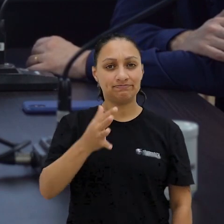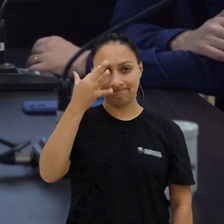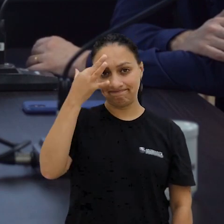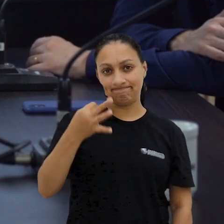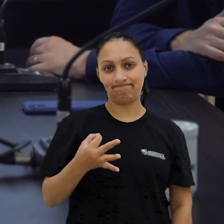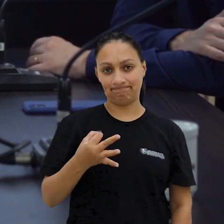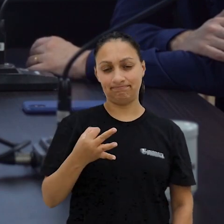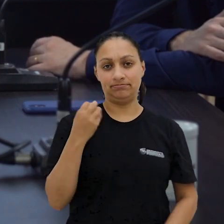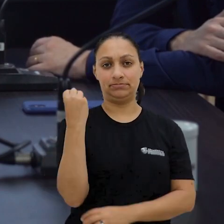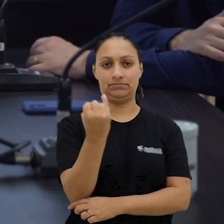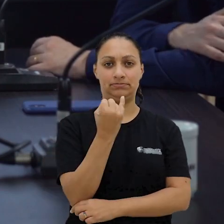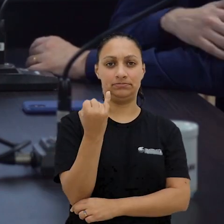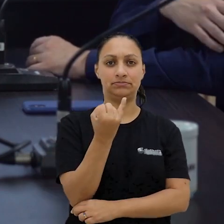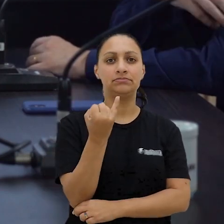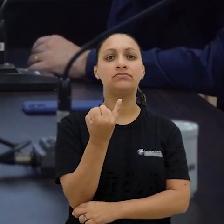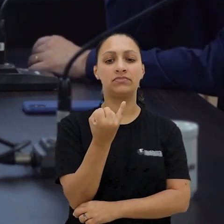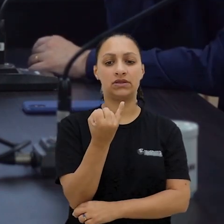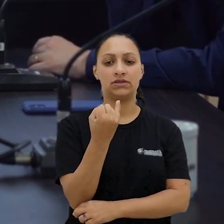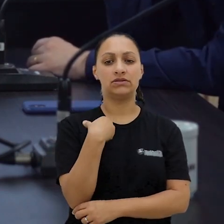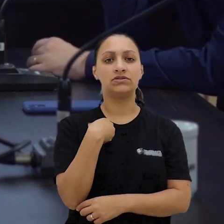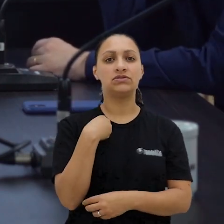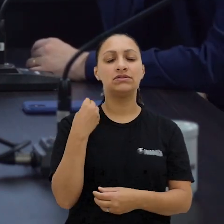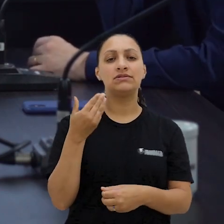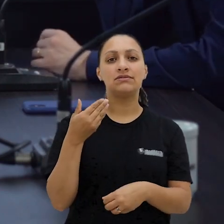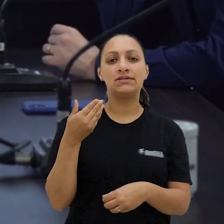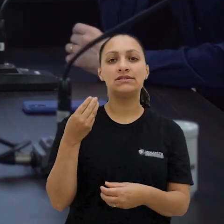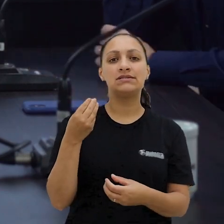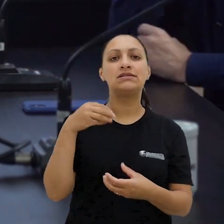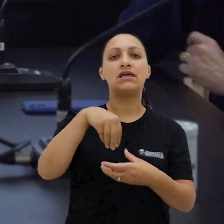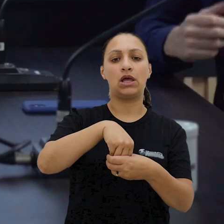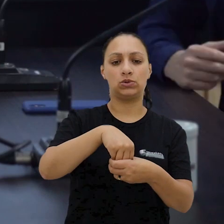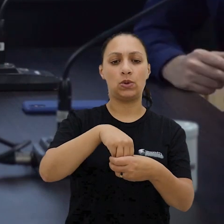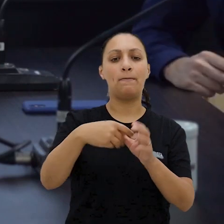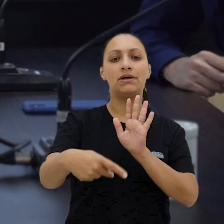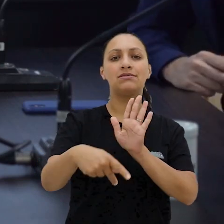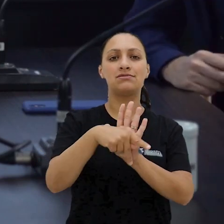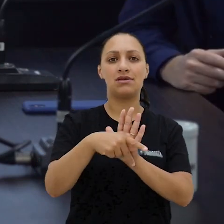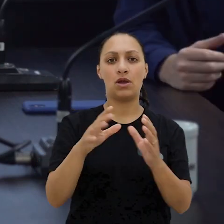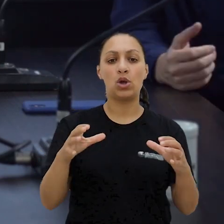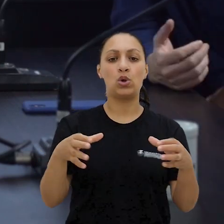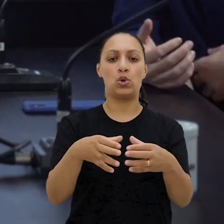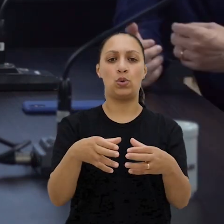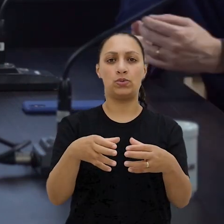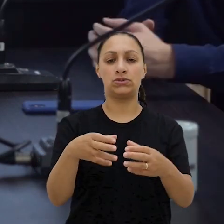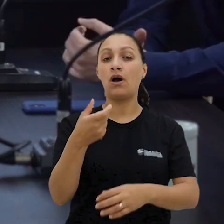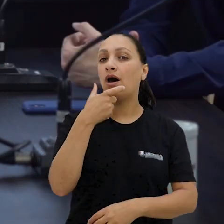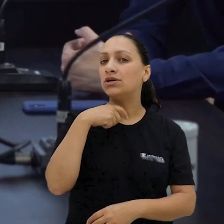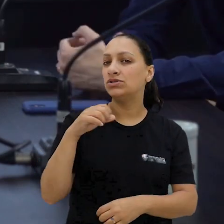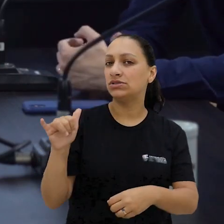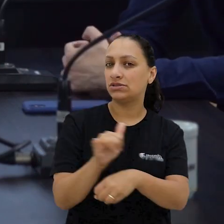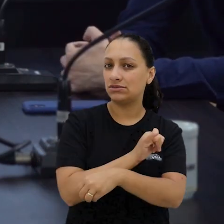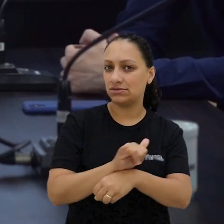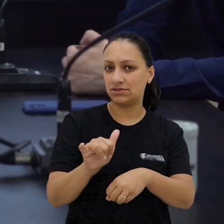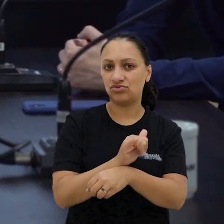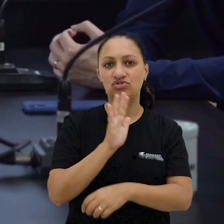já entende que é importante você estar dentro e pertencer dentro de grupos. Eu acho que isso é, estrategicamente falando, isso é